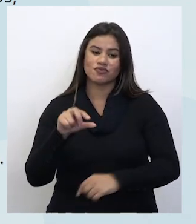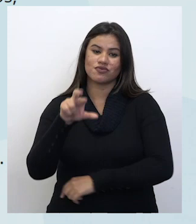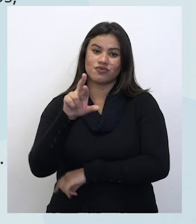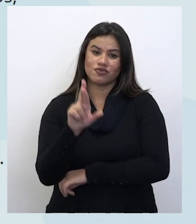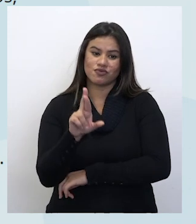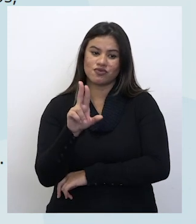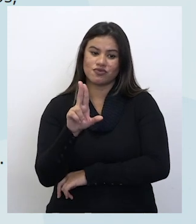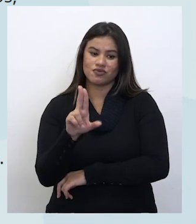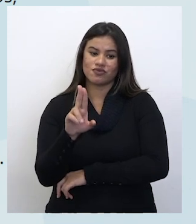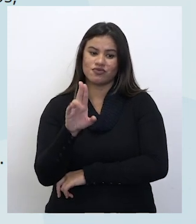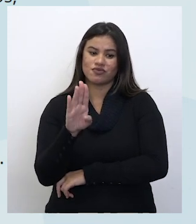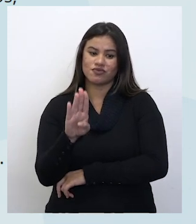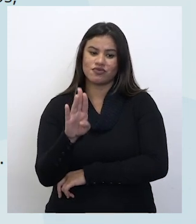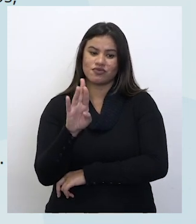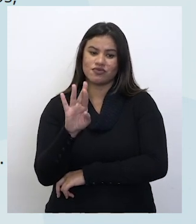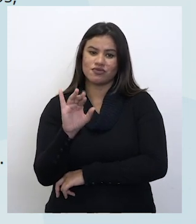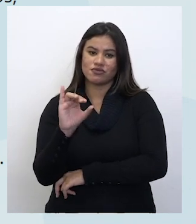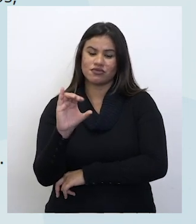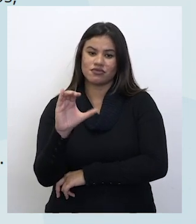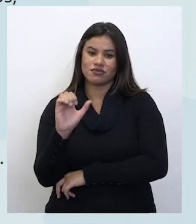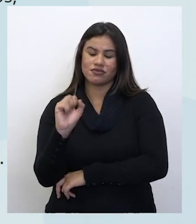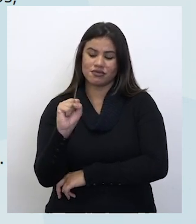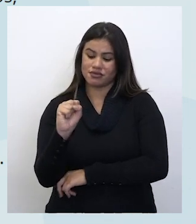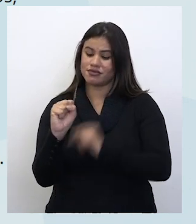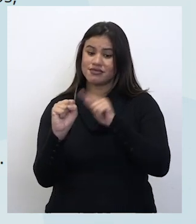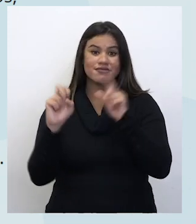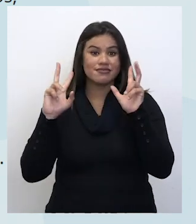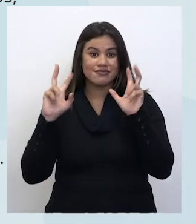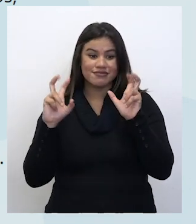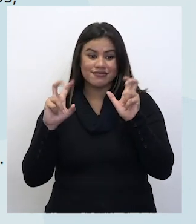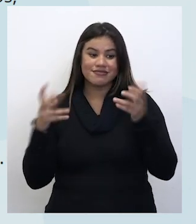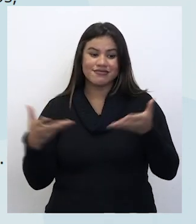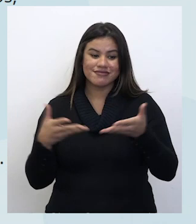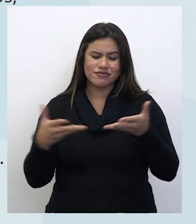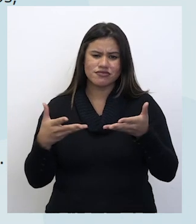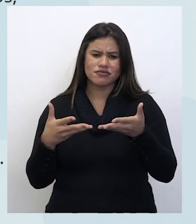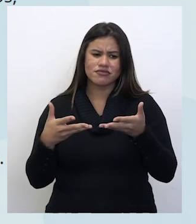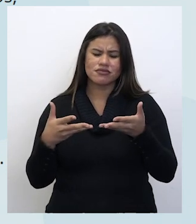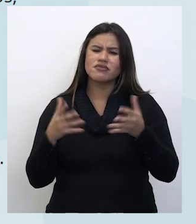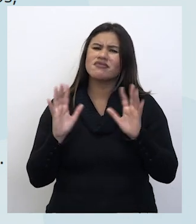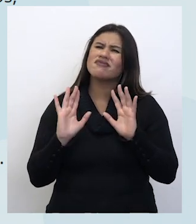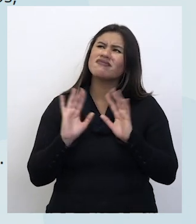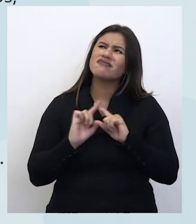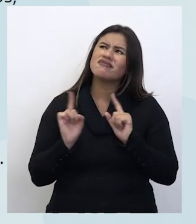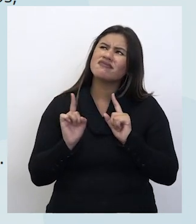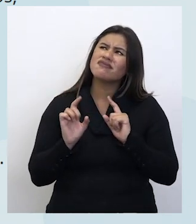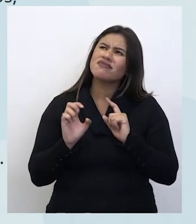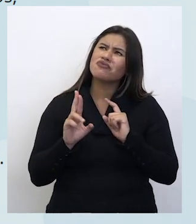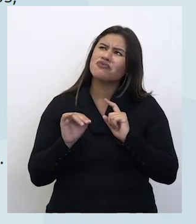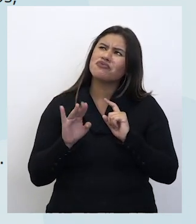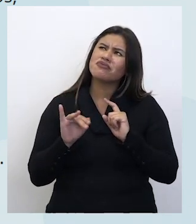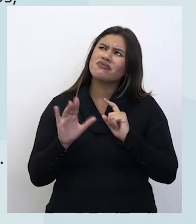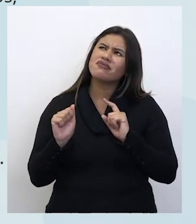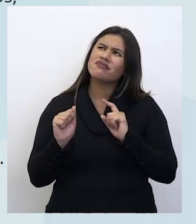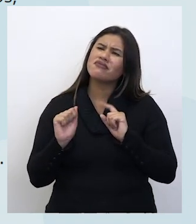rubricas. Exatamente. Esse é o nosso tema central da nossa aula de hoje. Mas, Edna, o que são essas